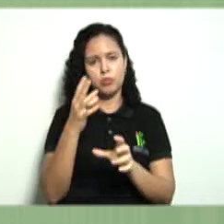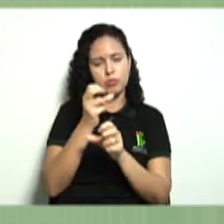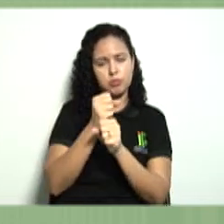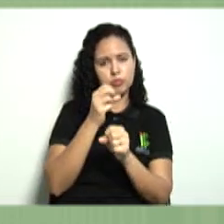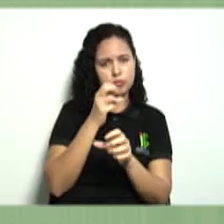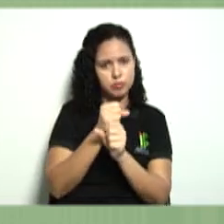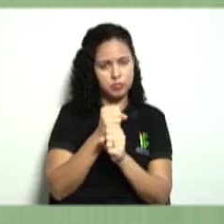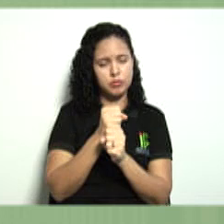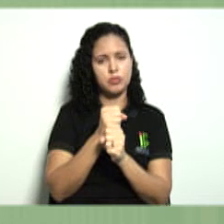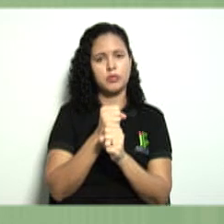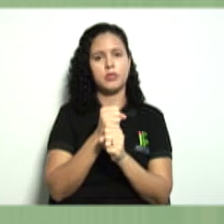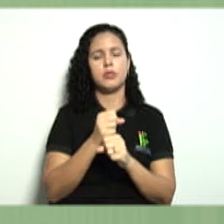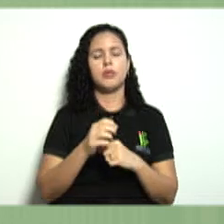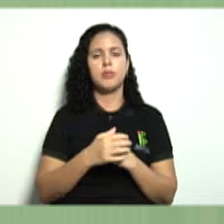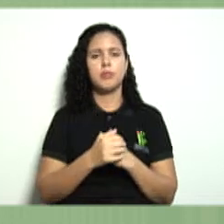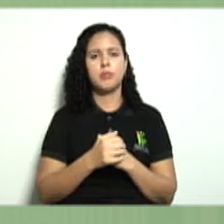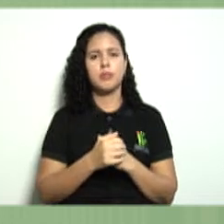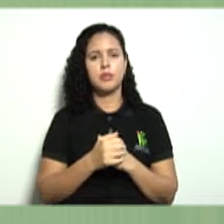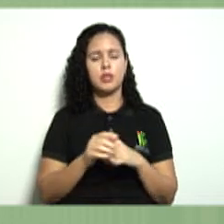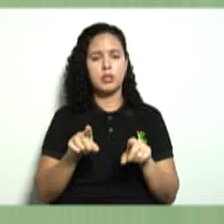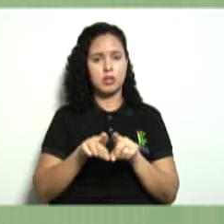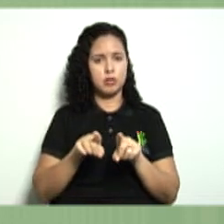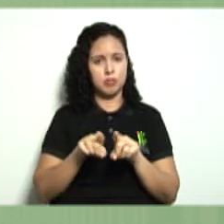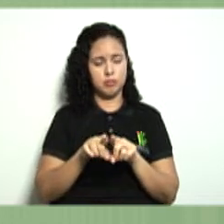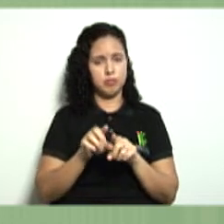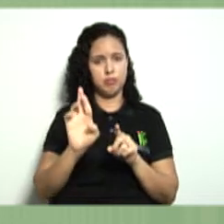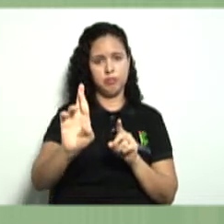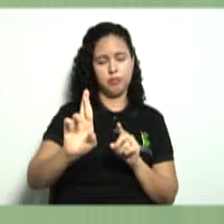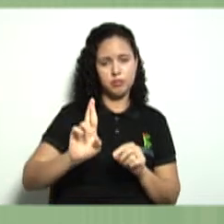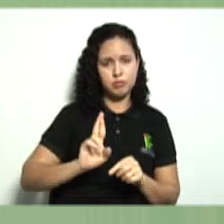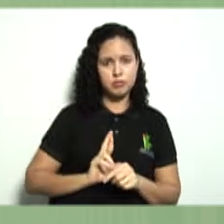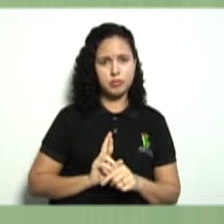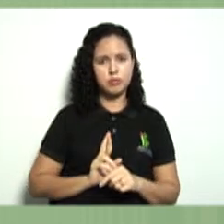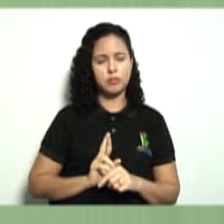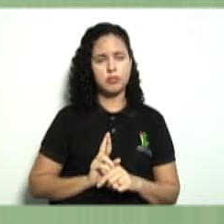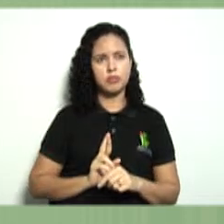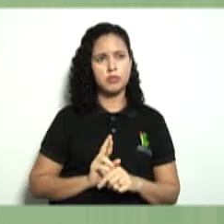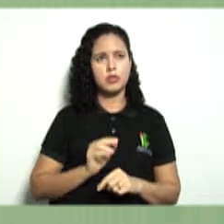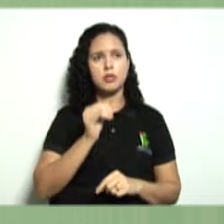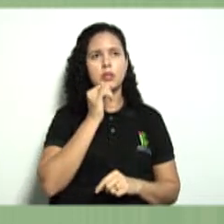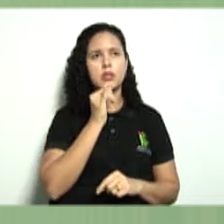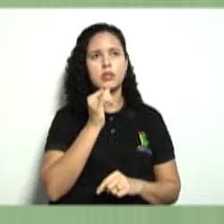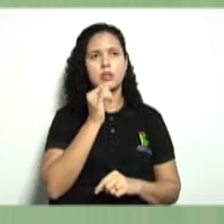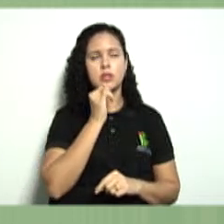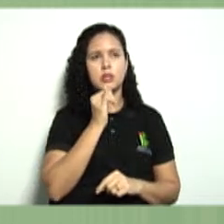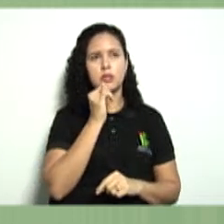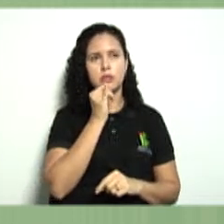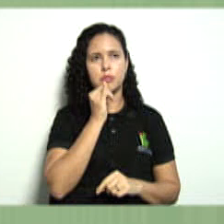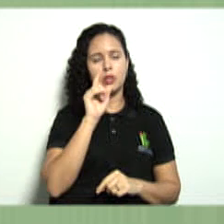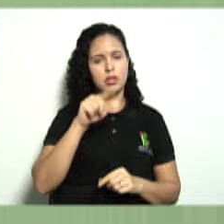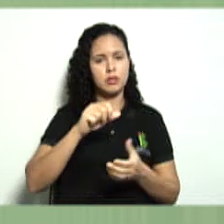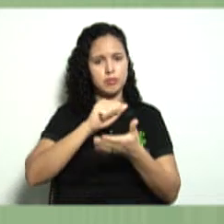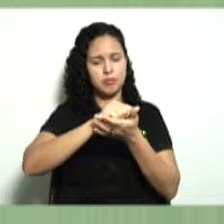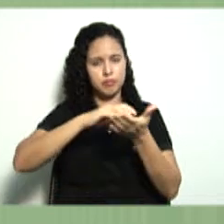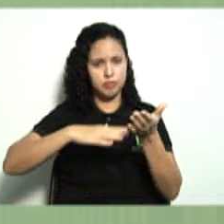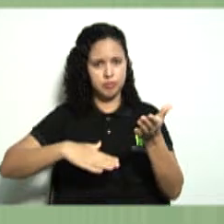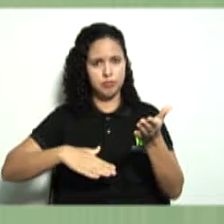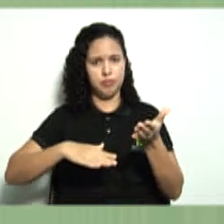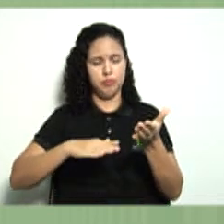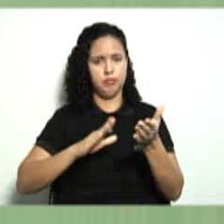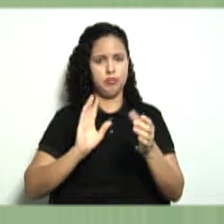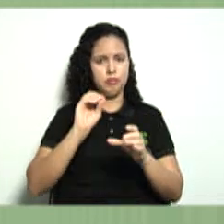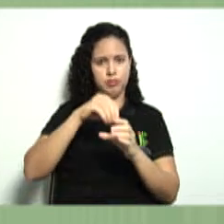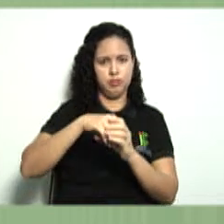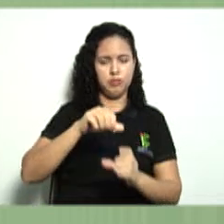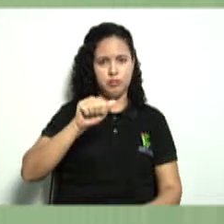final. Inclusive, esse mesmo resultado, esse mesmo exemplo aqui, Saulo, foi a nossa atividade de percurso, né?